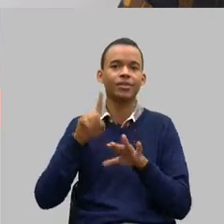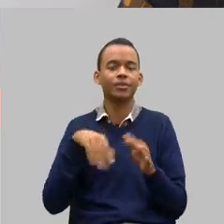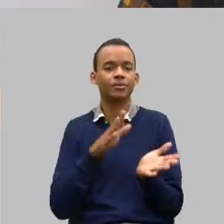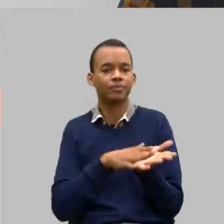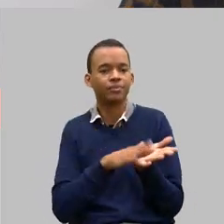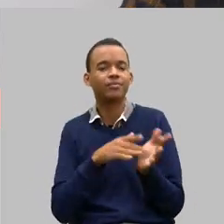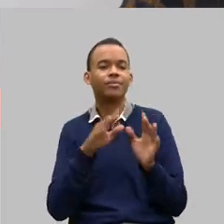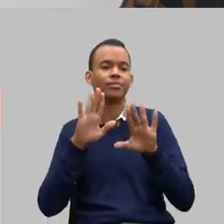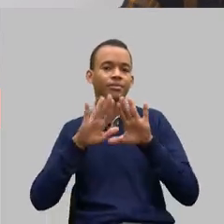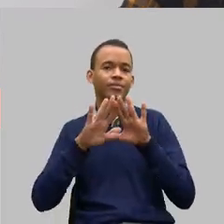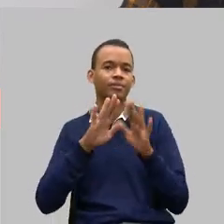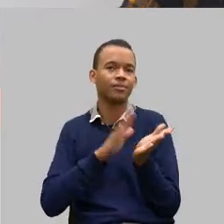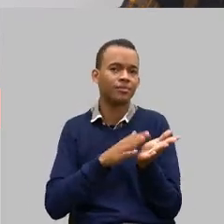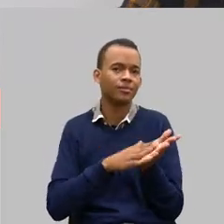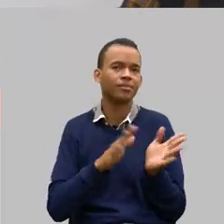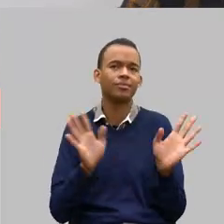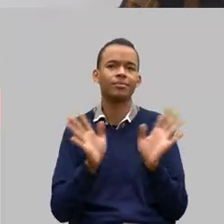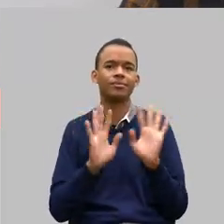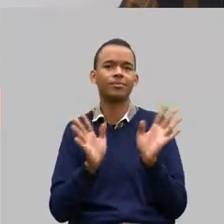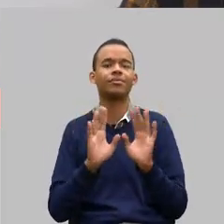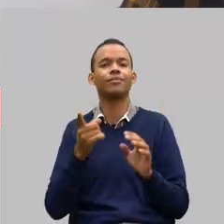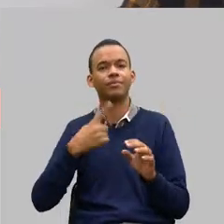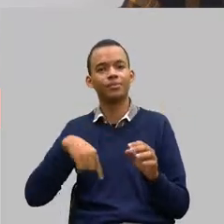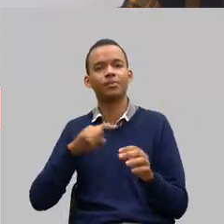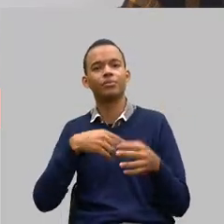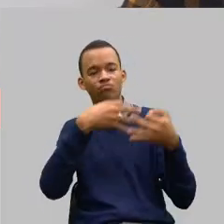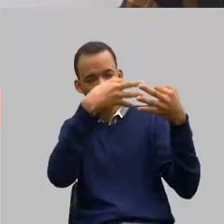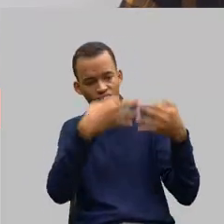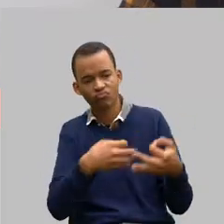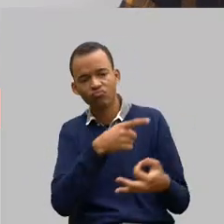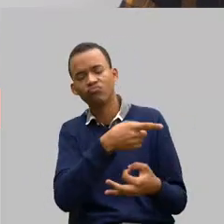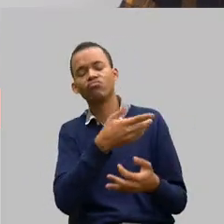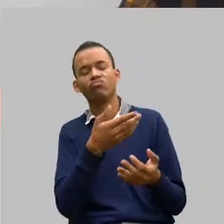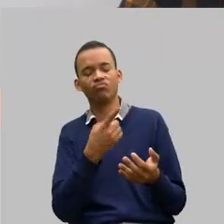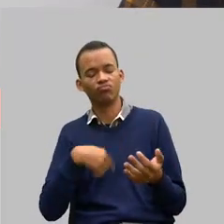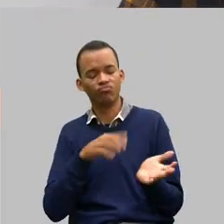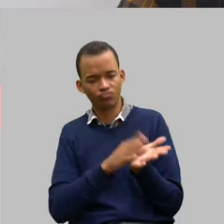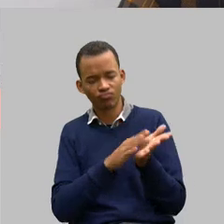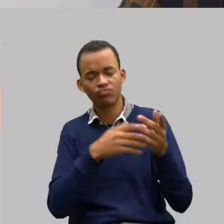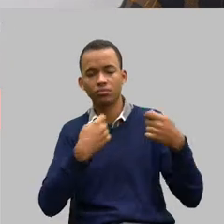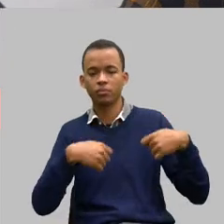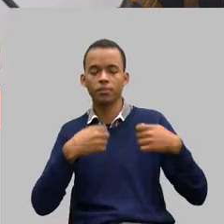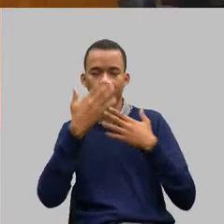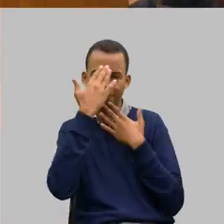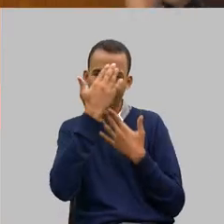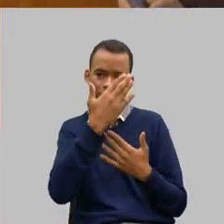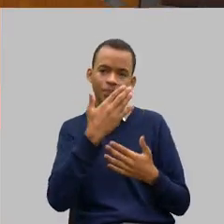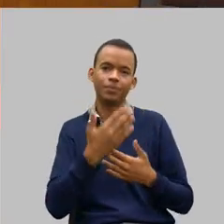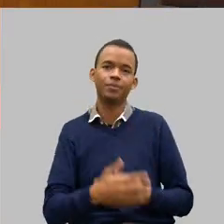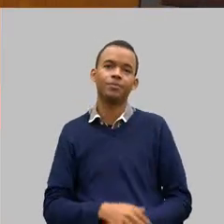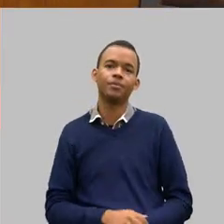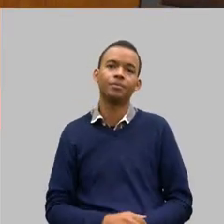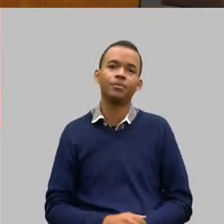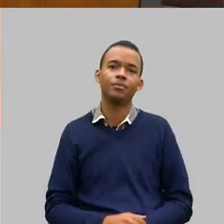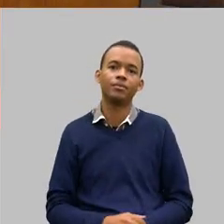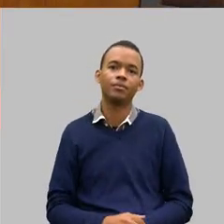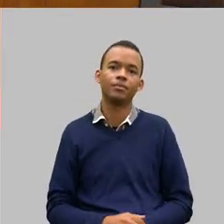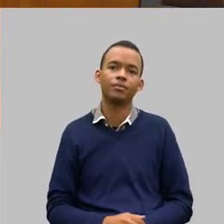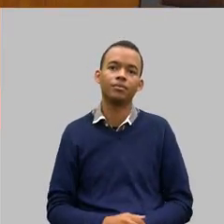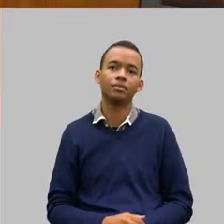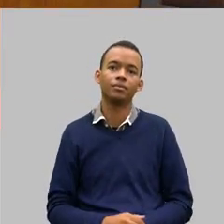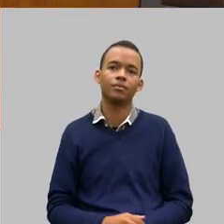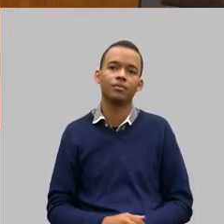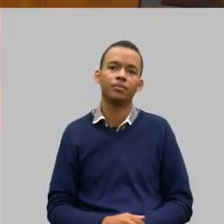gente mas realmente eu acho que faz jz aqui parabéns pelo trabalho e obrigado Parabéns deputado